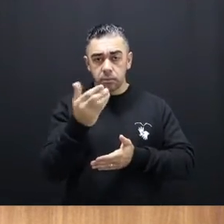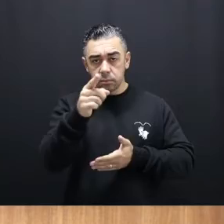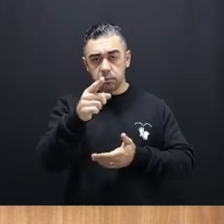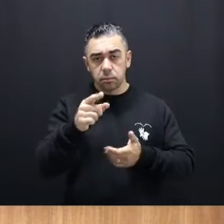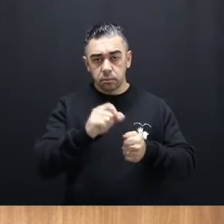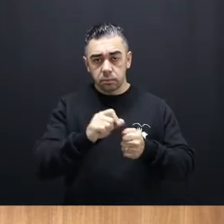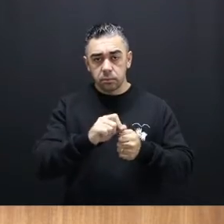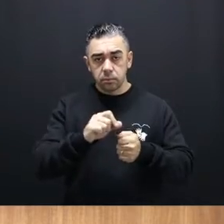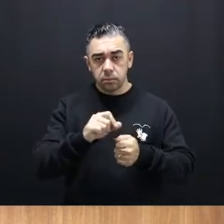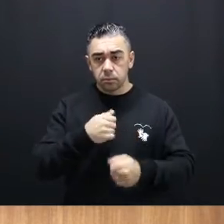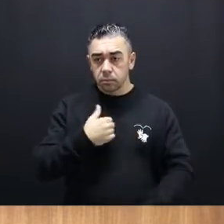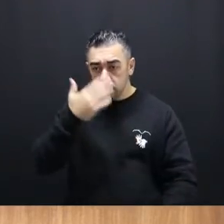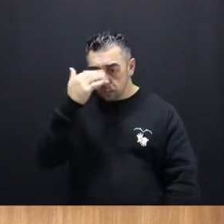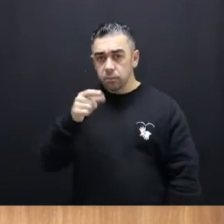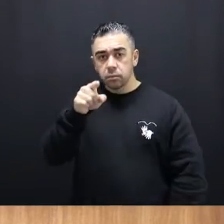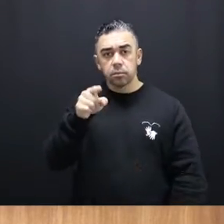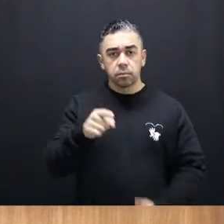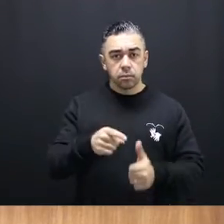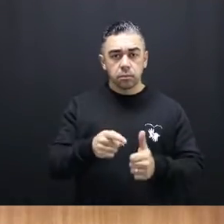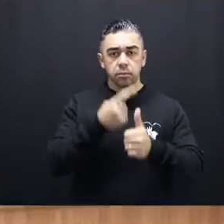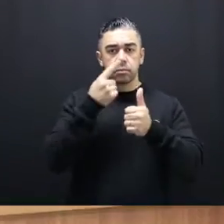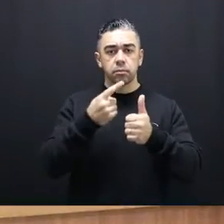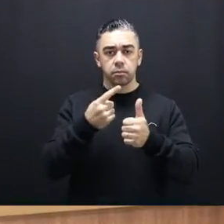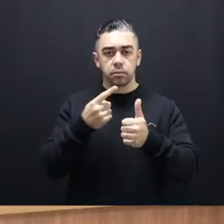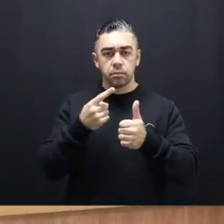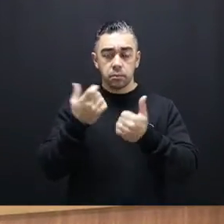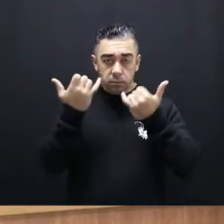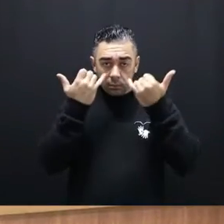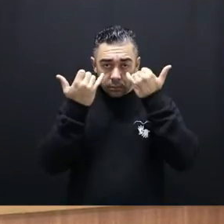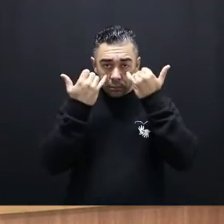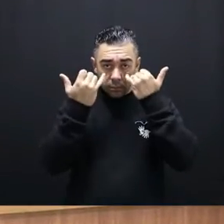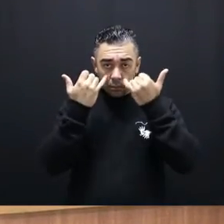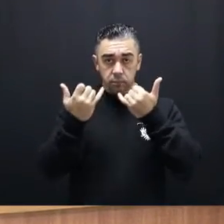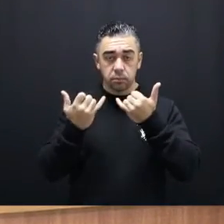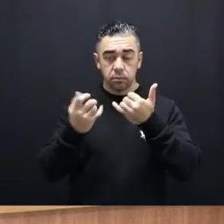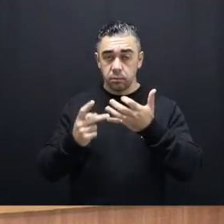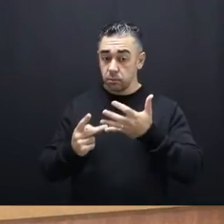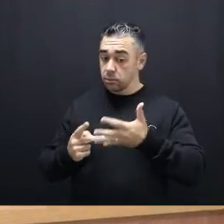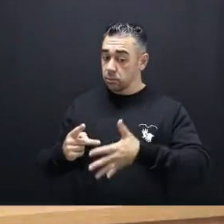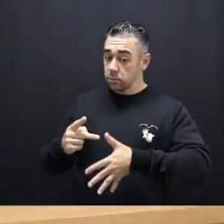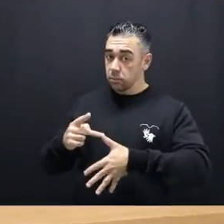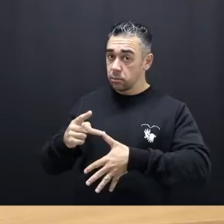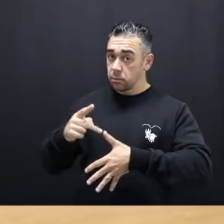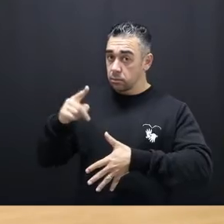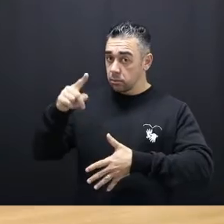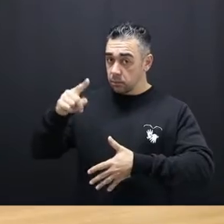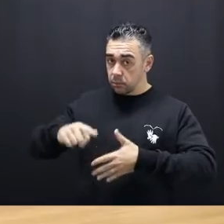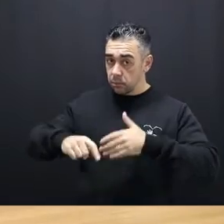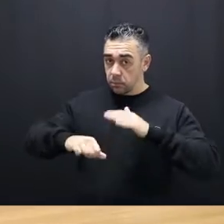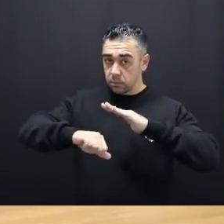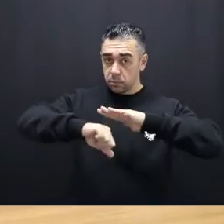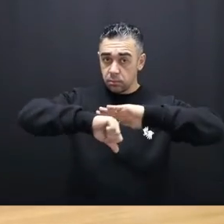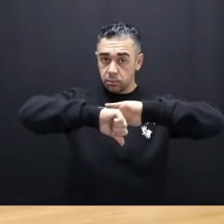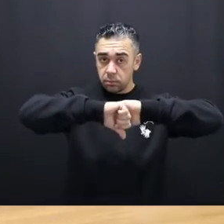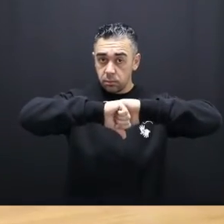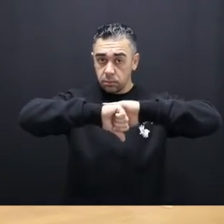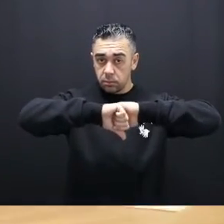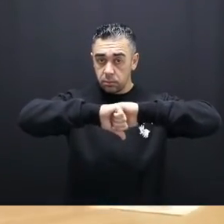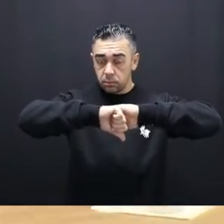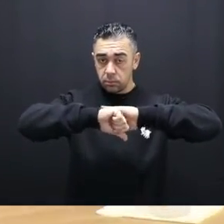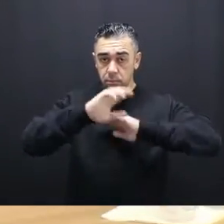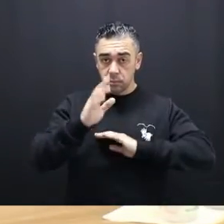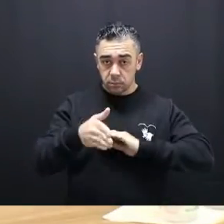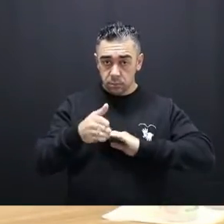é impressionante isso aí sem informação privilegiada e isso é crime então um servidor que tá fazendo isso Jeová